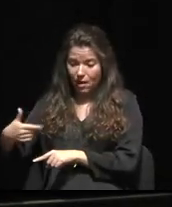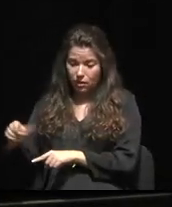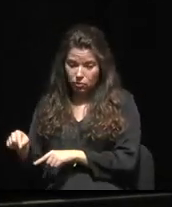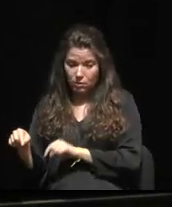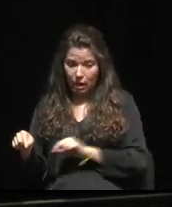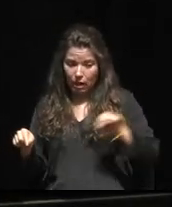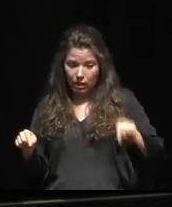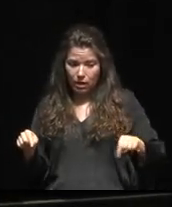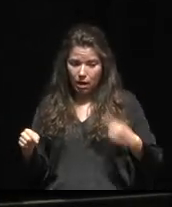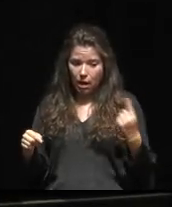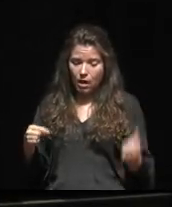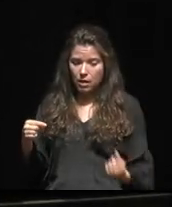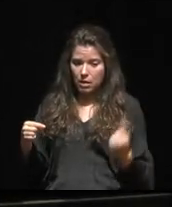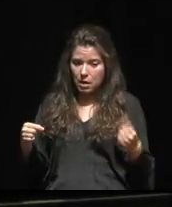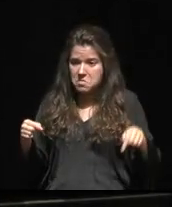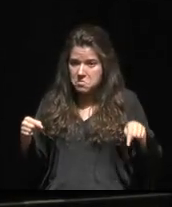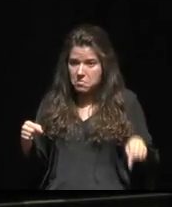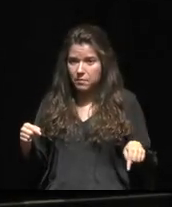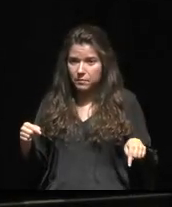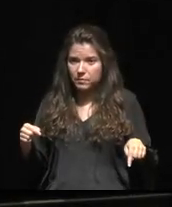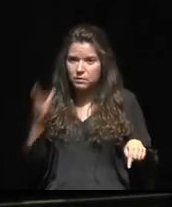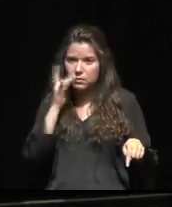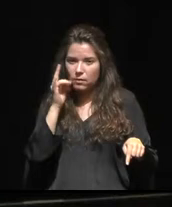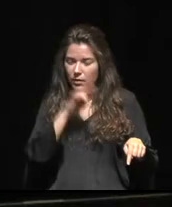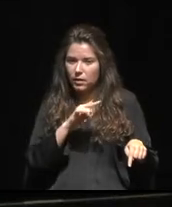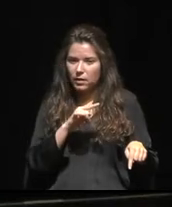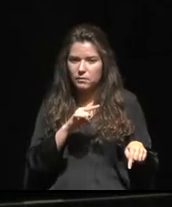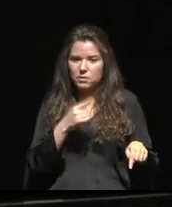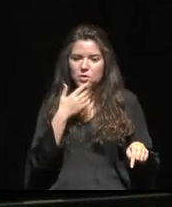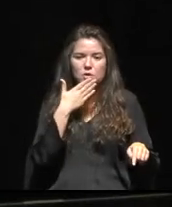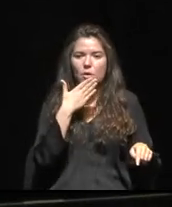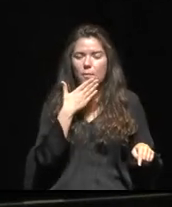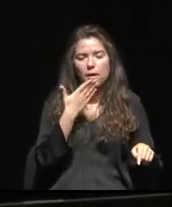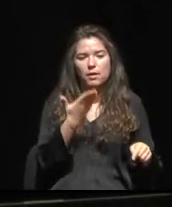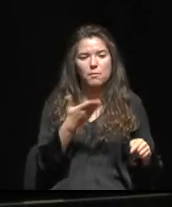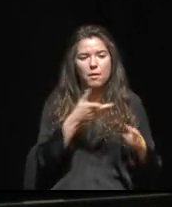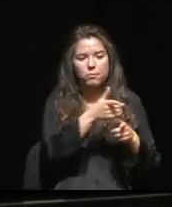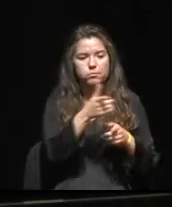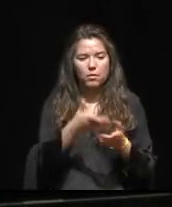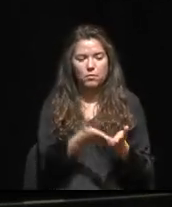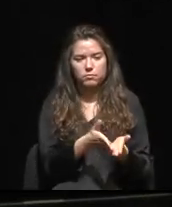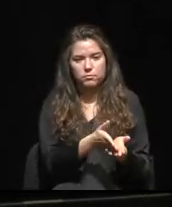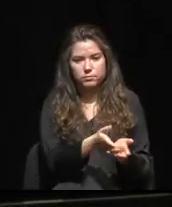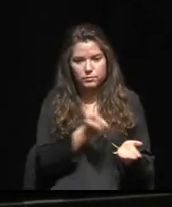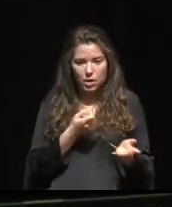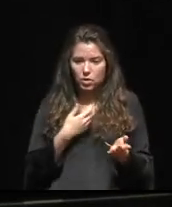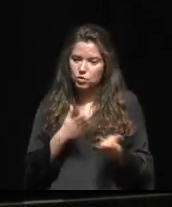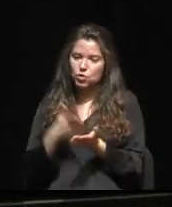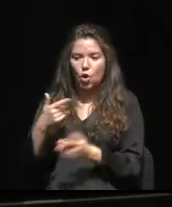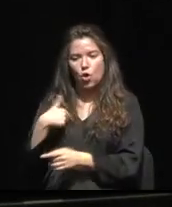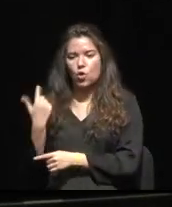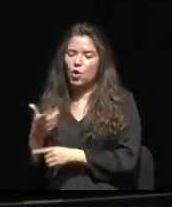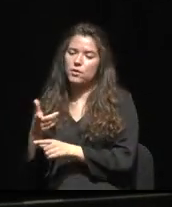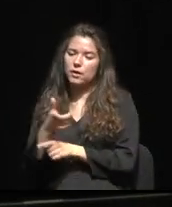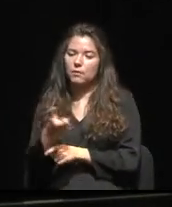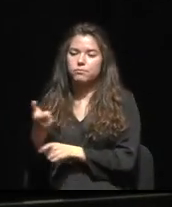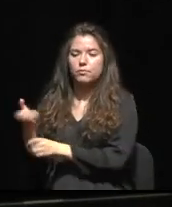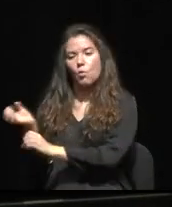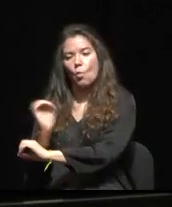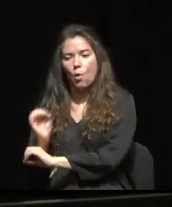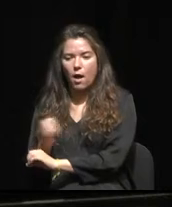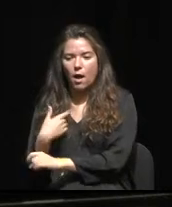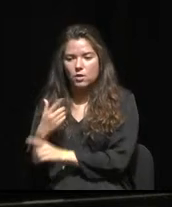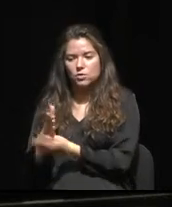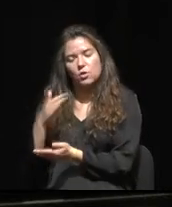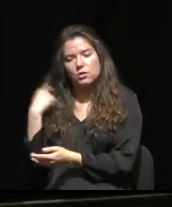alguém e esse alguém não pedem para ser desarmados só nós é que devemos estar desarmados só nós é que devemos